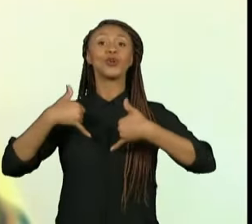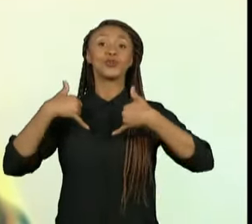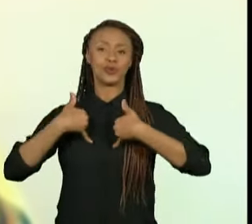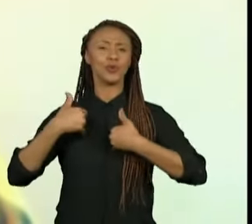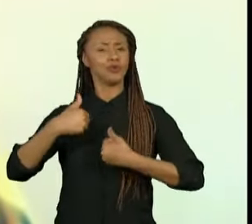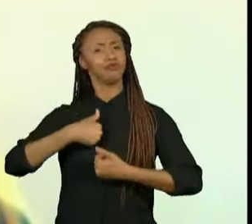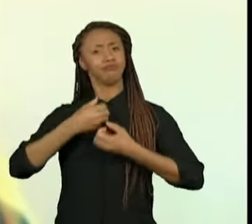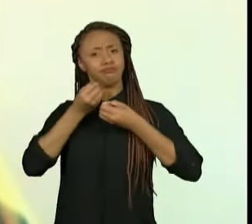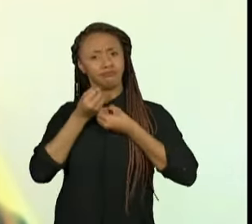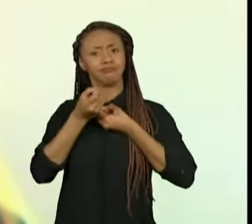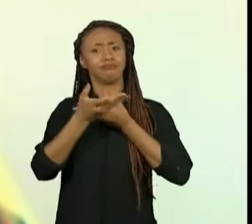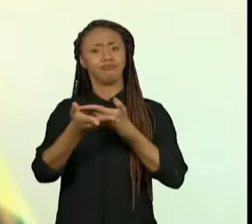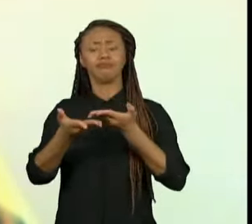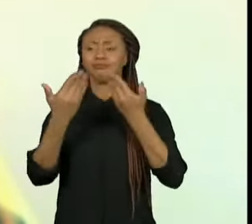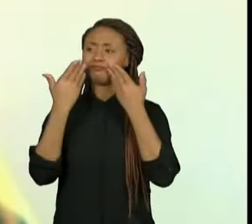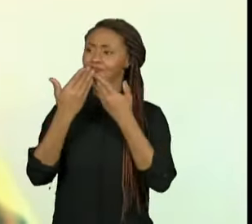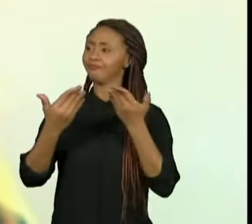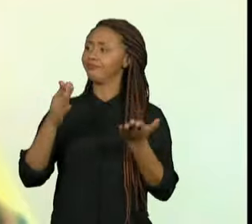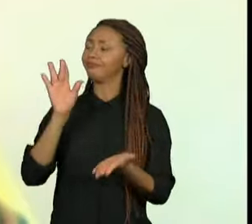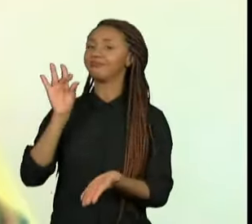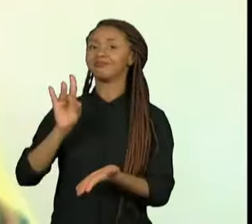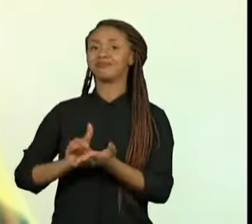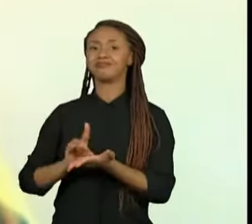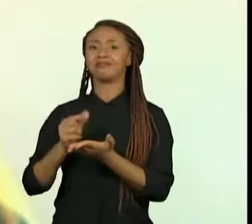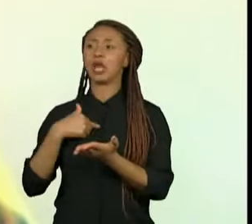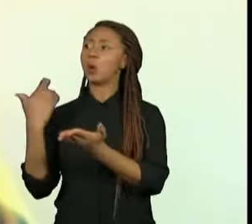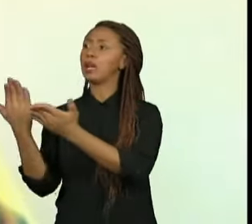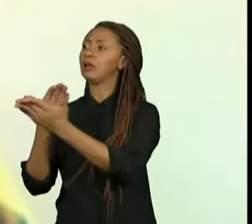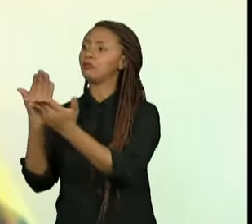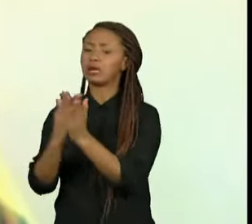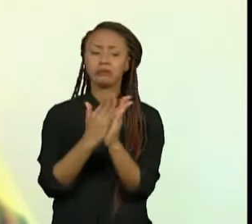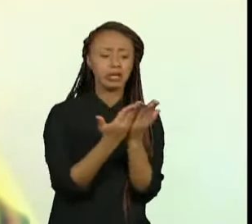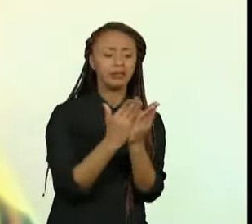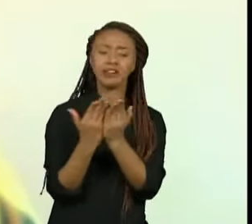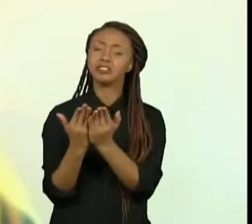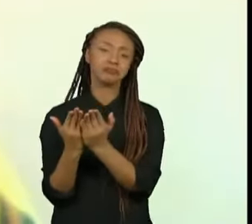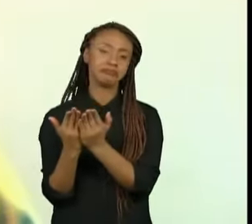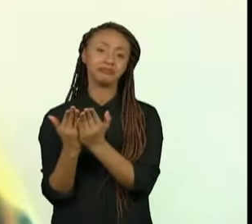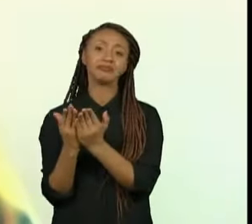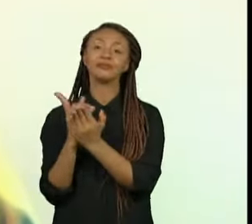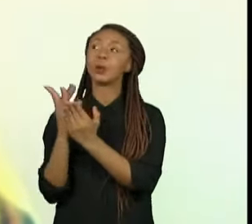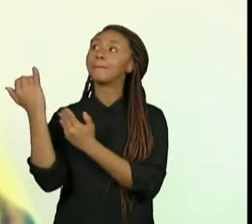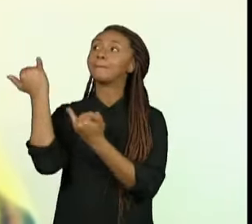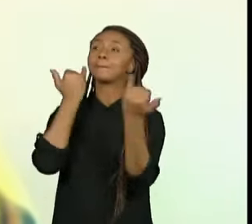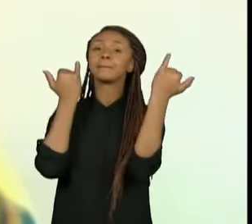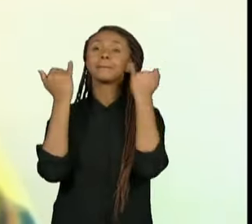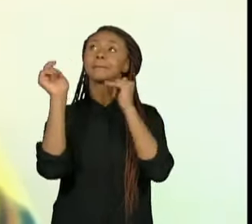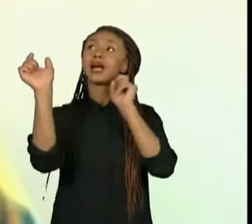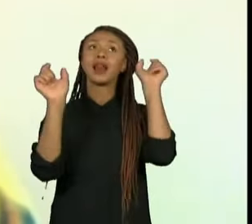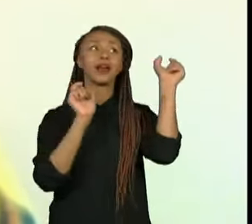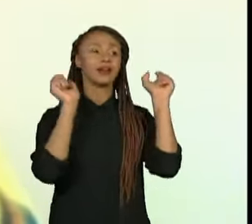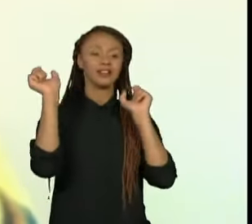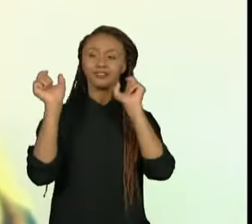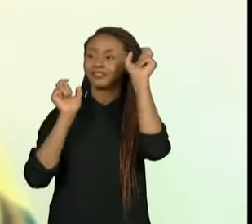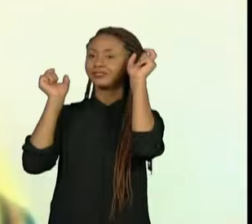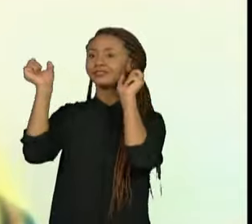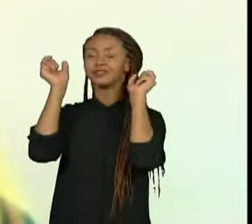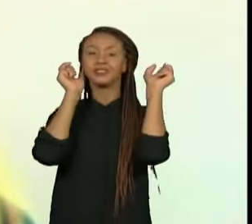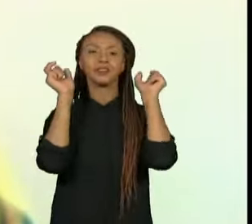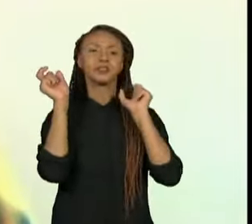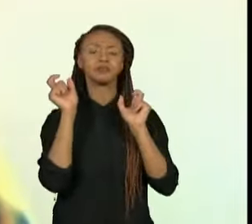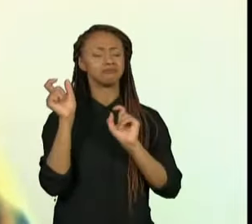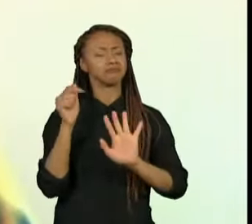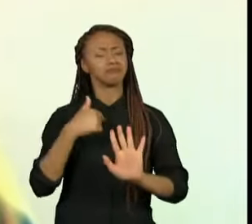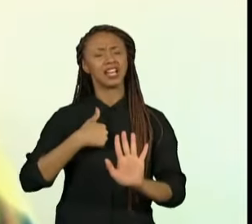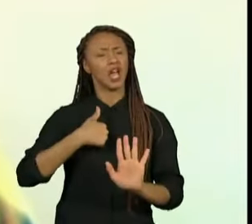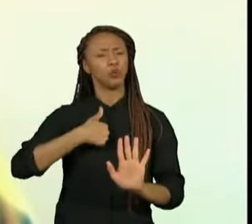nasci rodeada de livros, eu nasci rodeada de palavras. Eu não tenho a menor dúvida que a